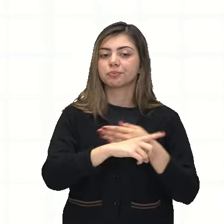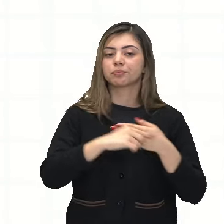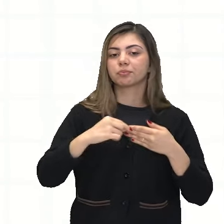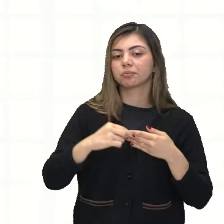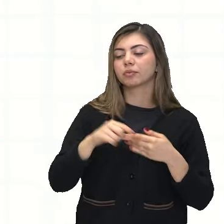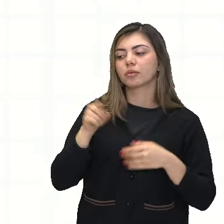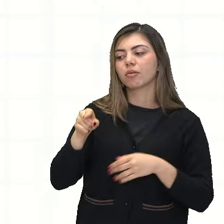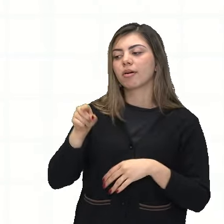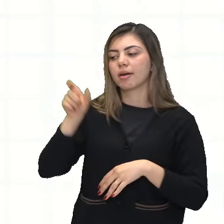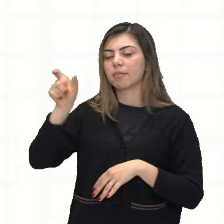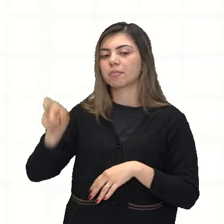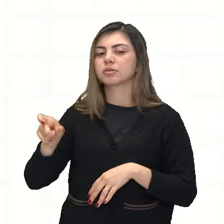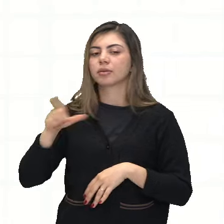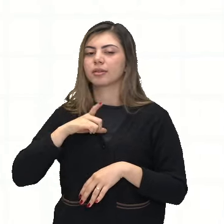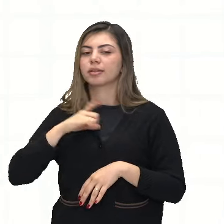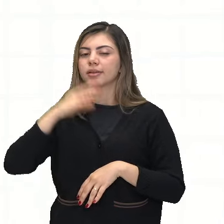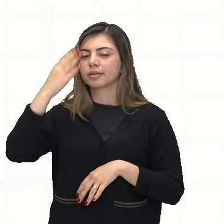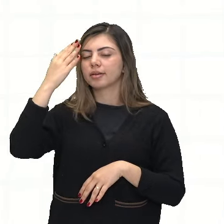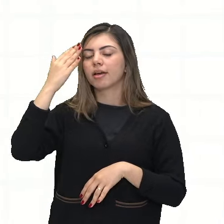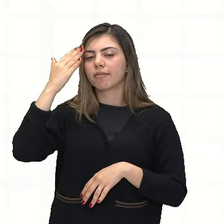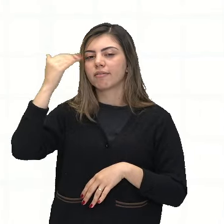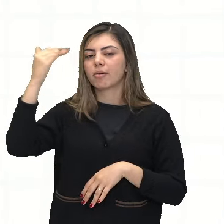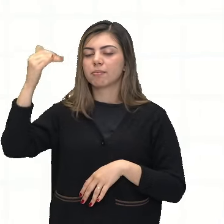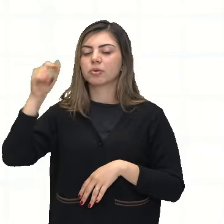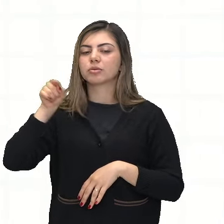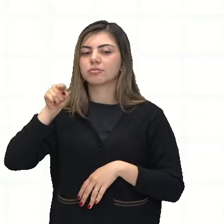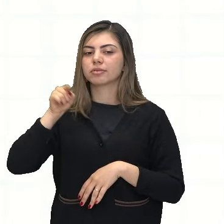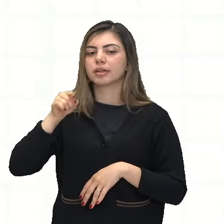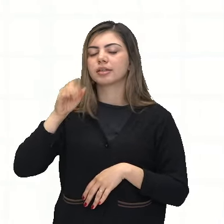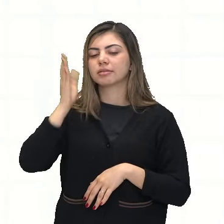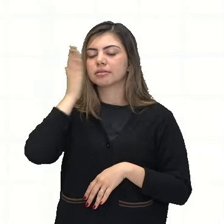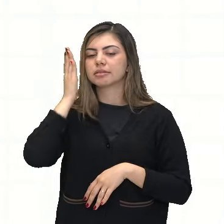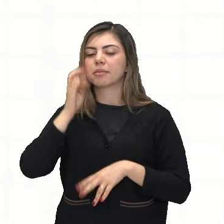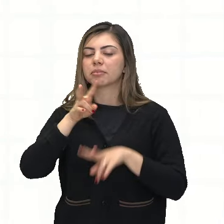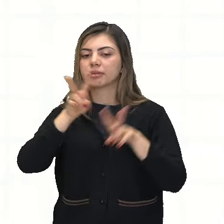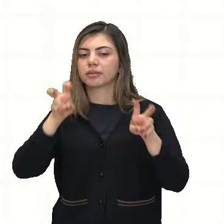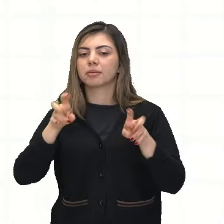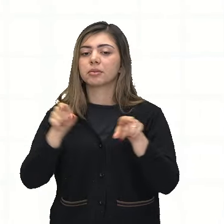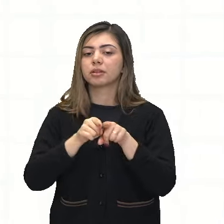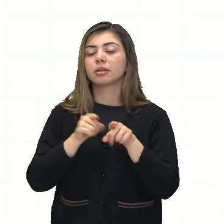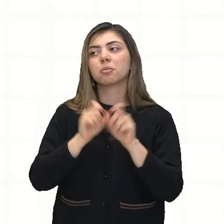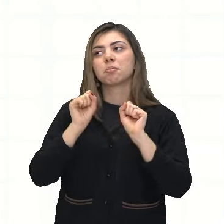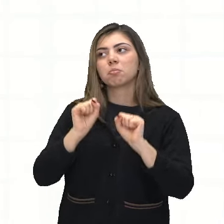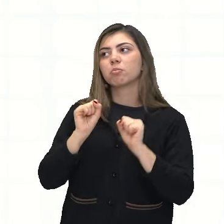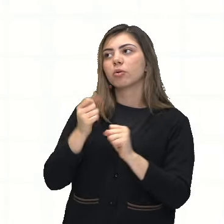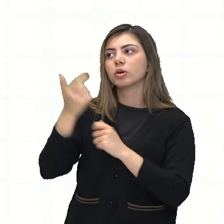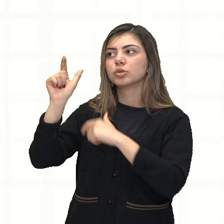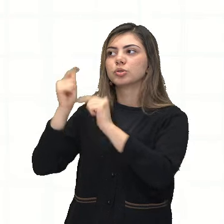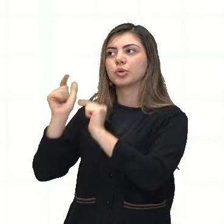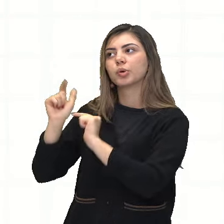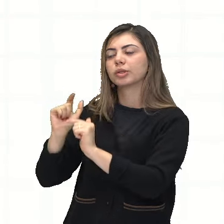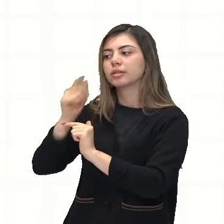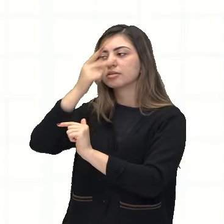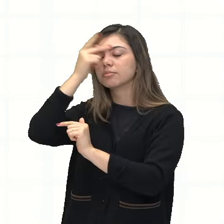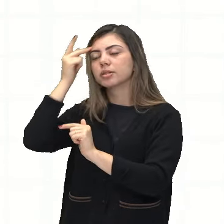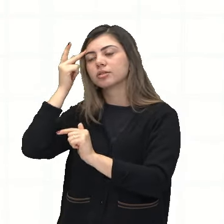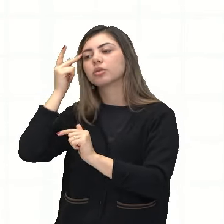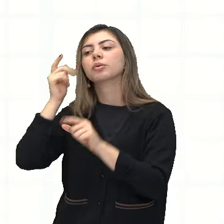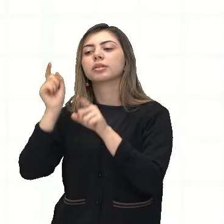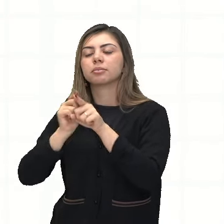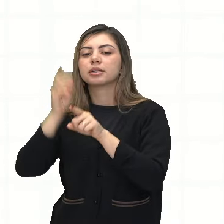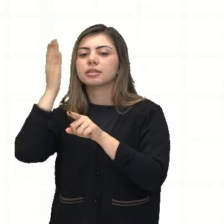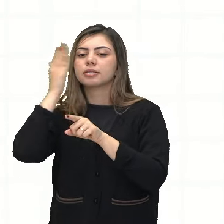como um especialista na área e vai citar outros especialistas também o que confere credibilidade às